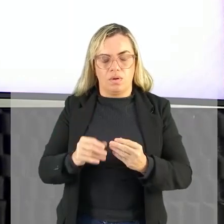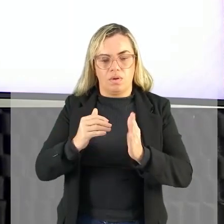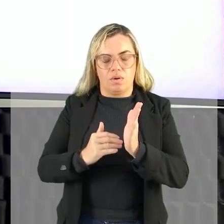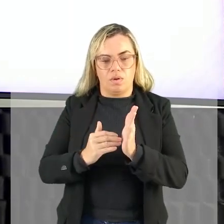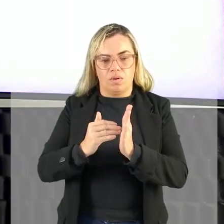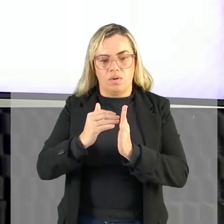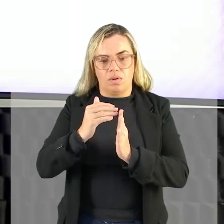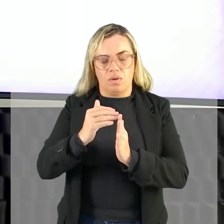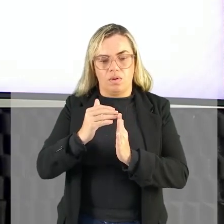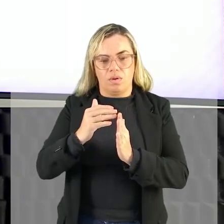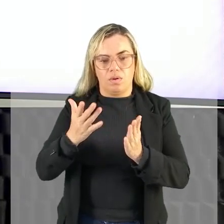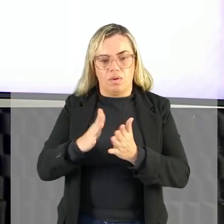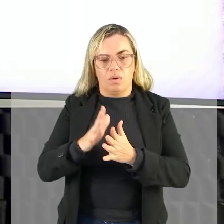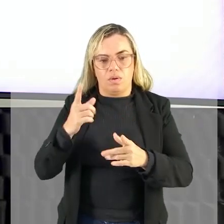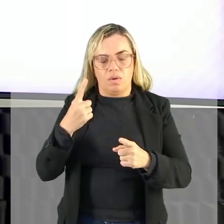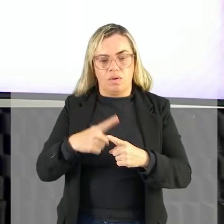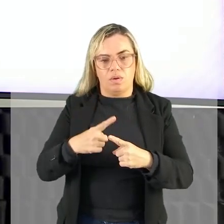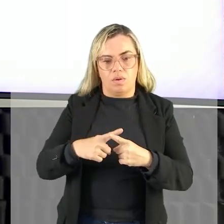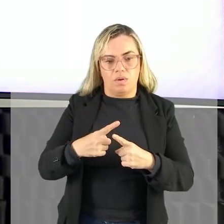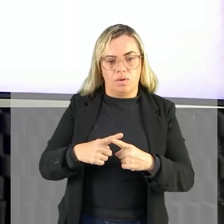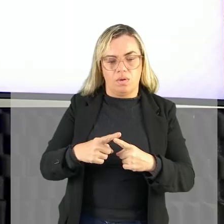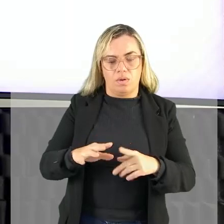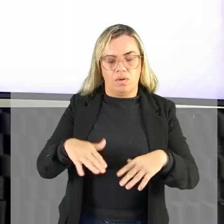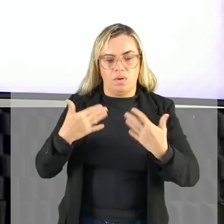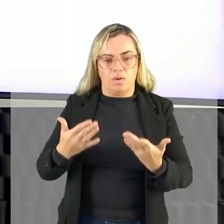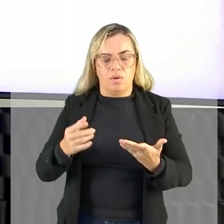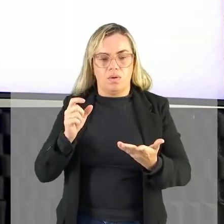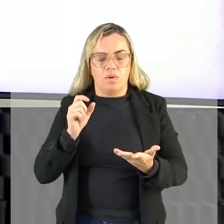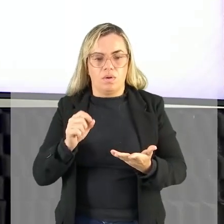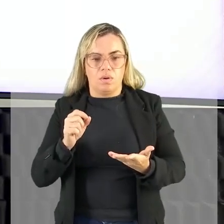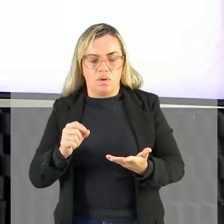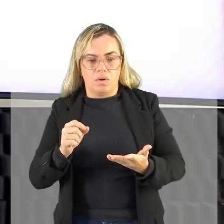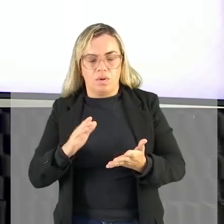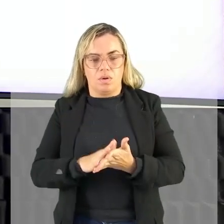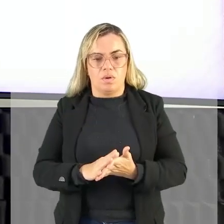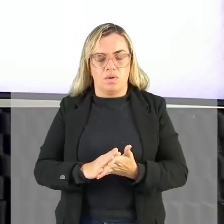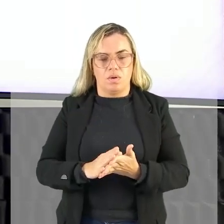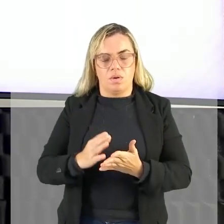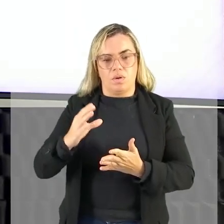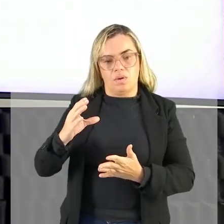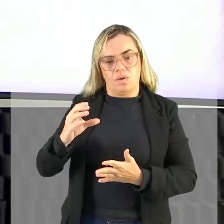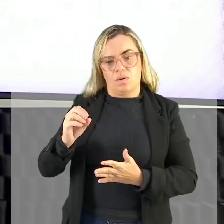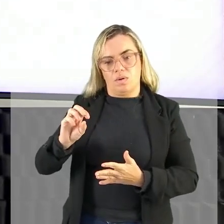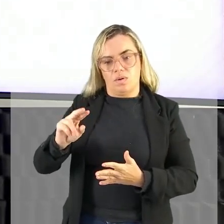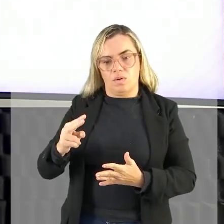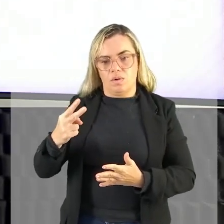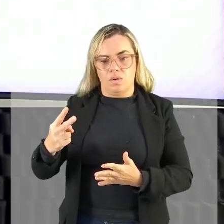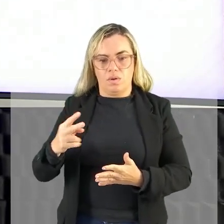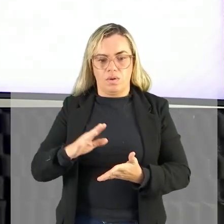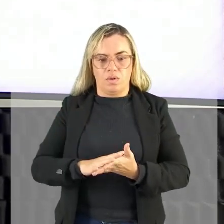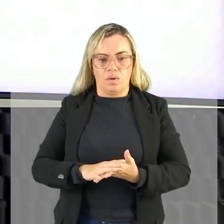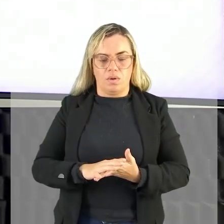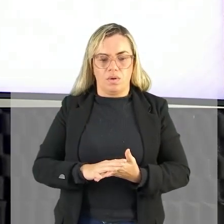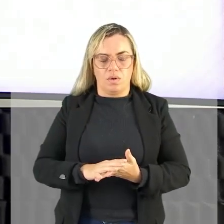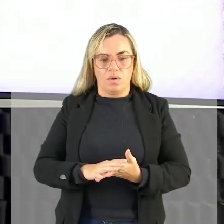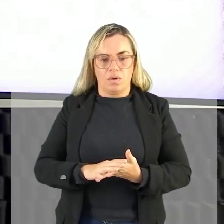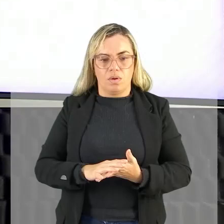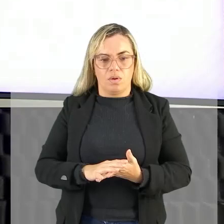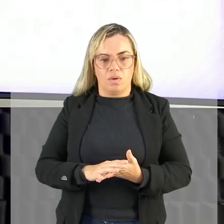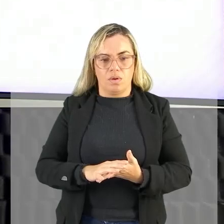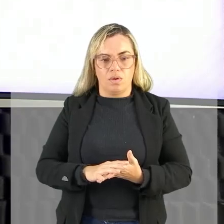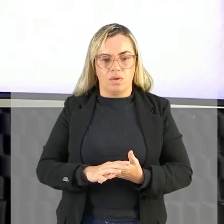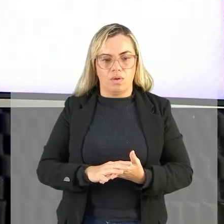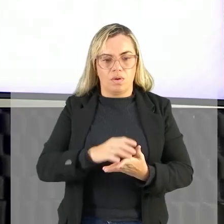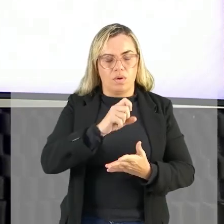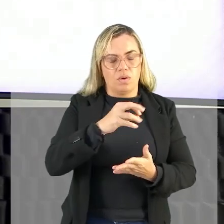aumentar a concentração, porque o gás carbônico aqui, ó, o substrato